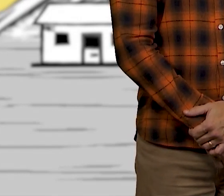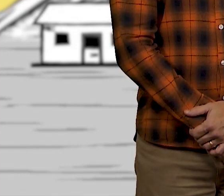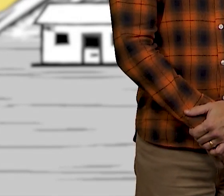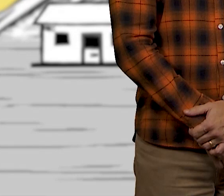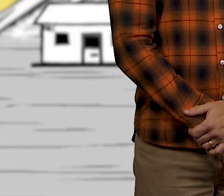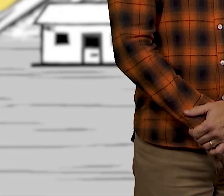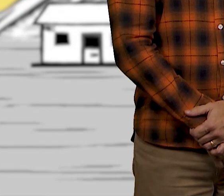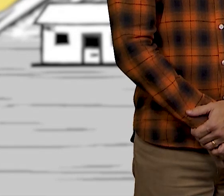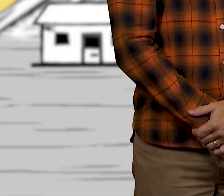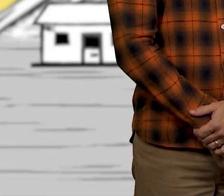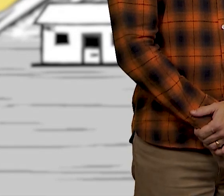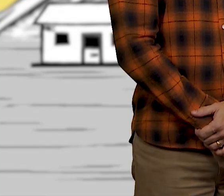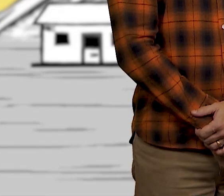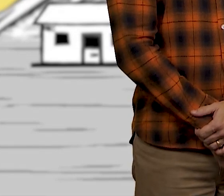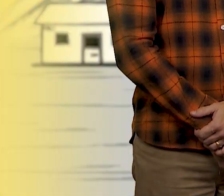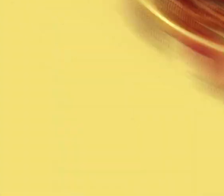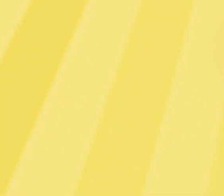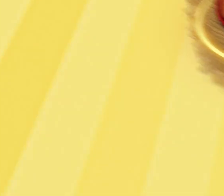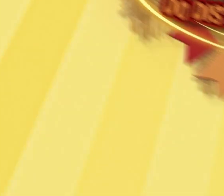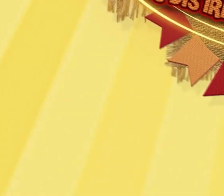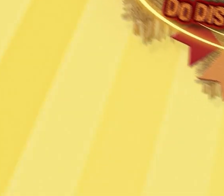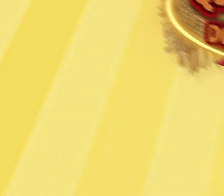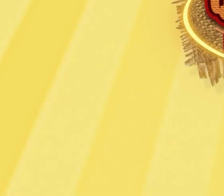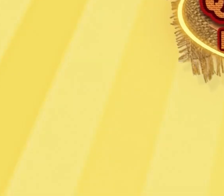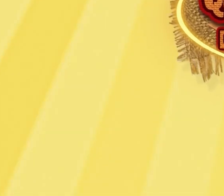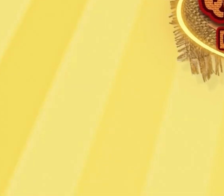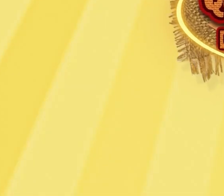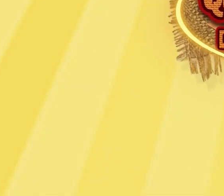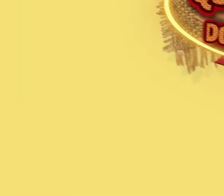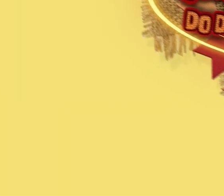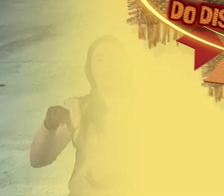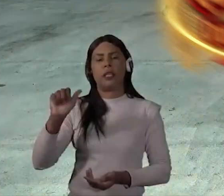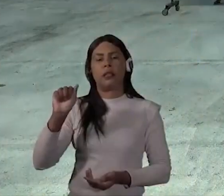Vamos conferir como foi o espetáculo.